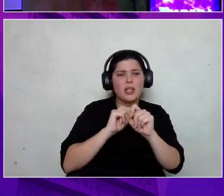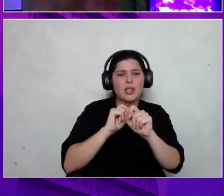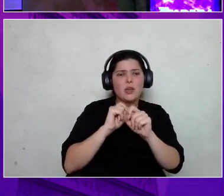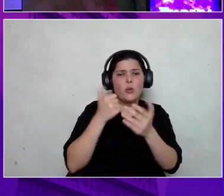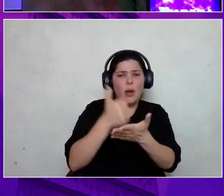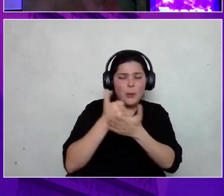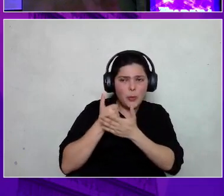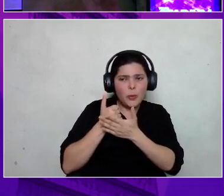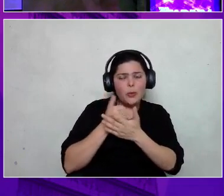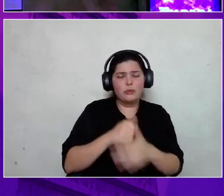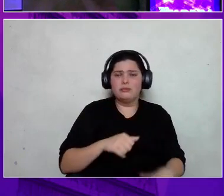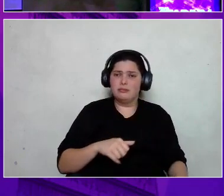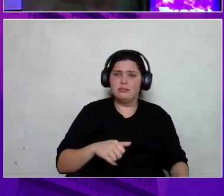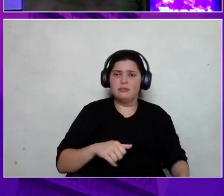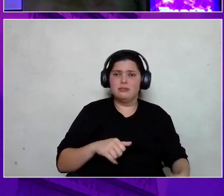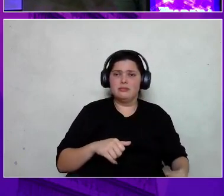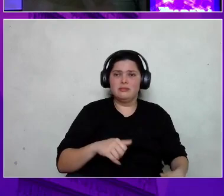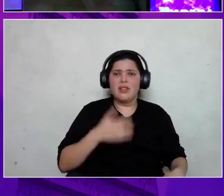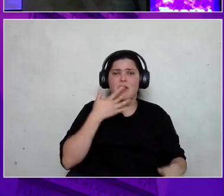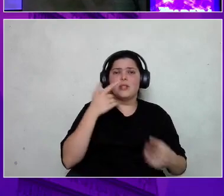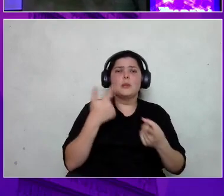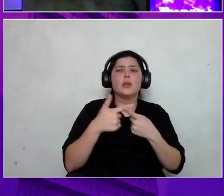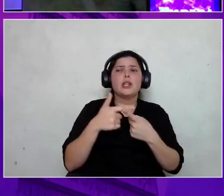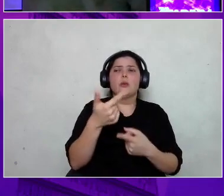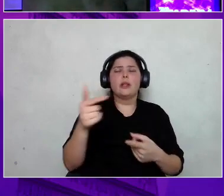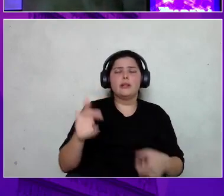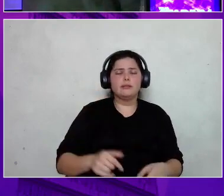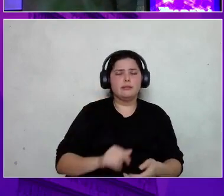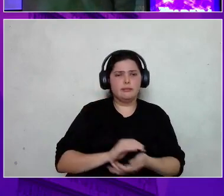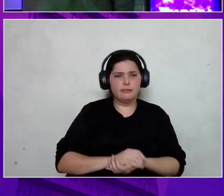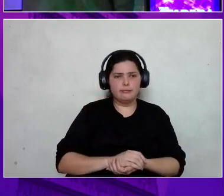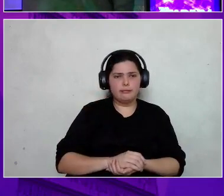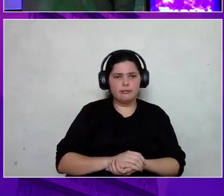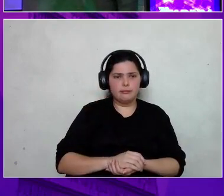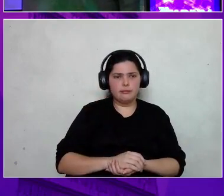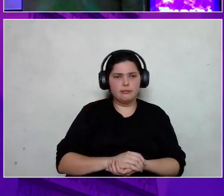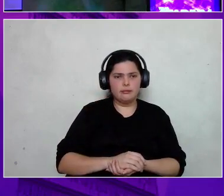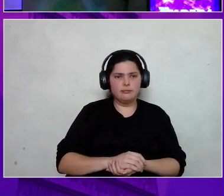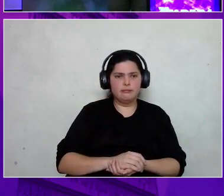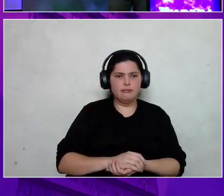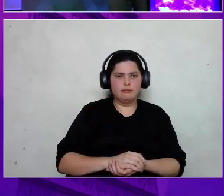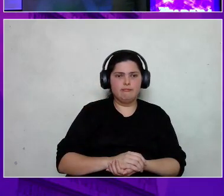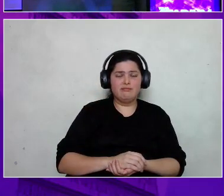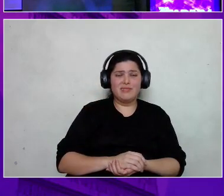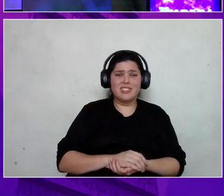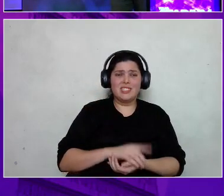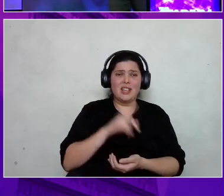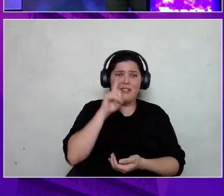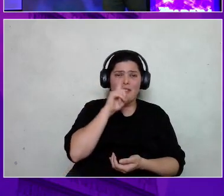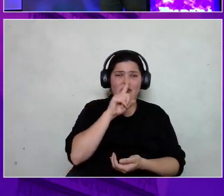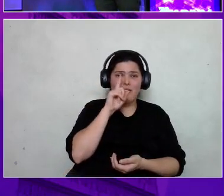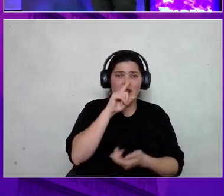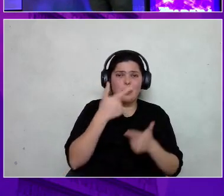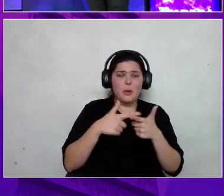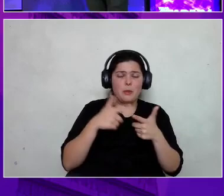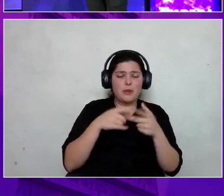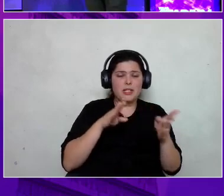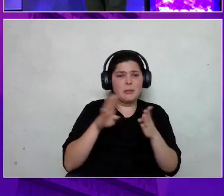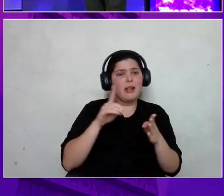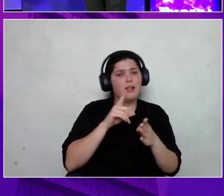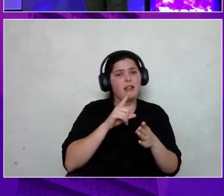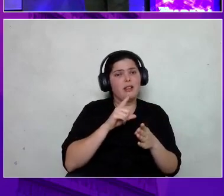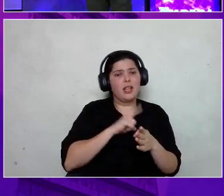Então, por que não tem? E é justamente isso. Essas falhas de acessibilidade, elas estão presentes no nosso dia a dia.